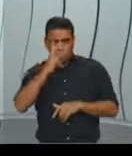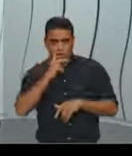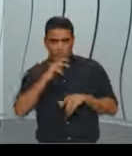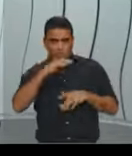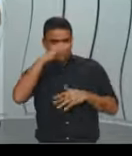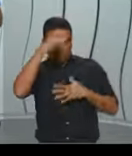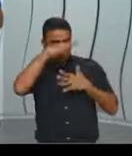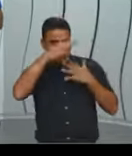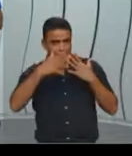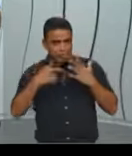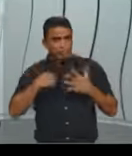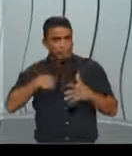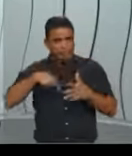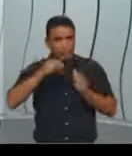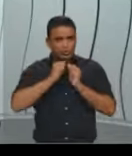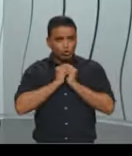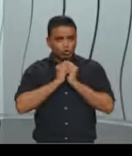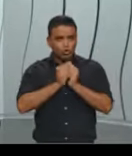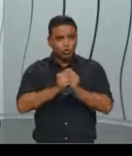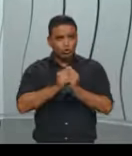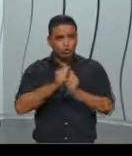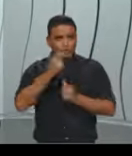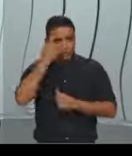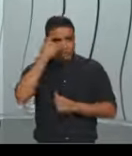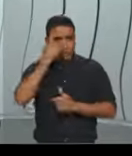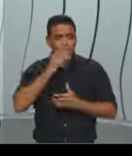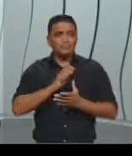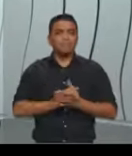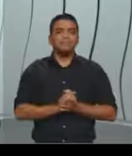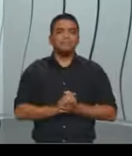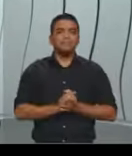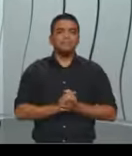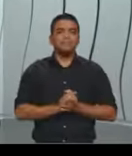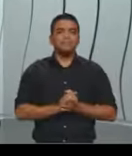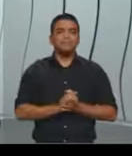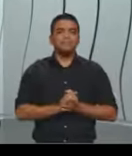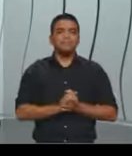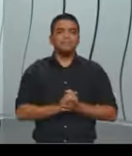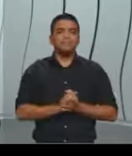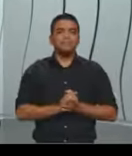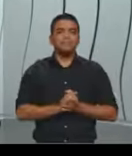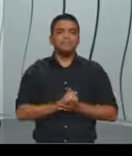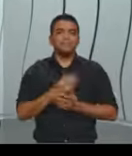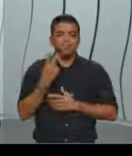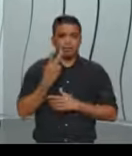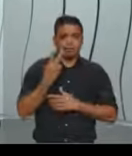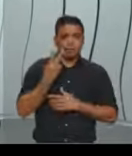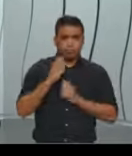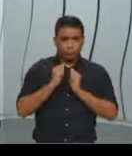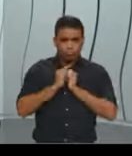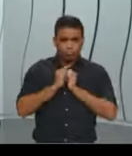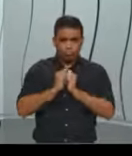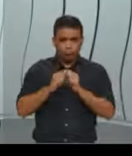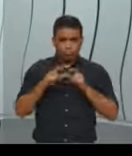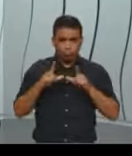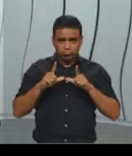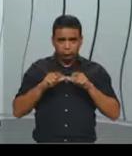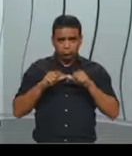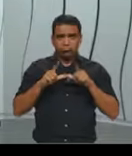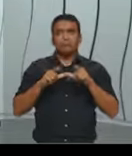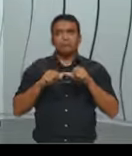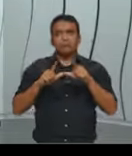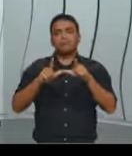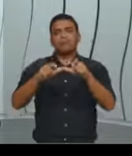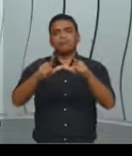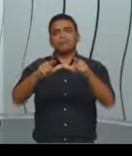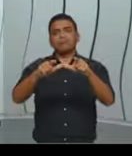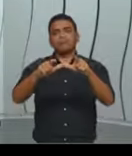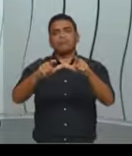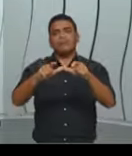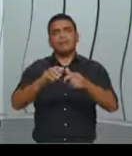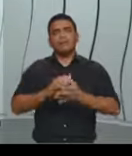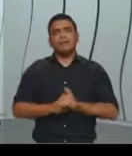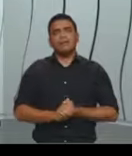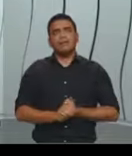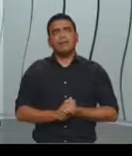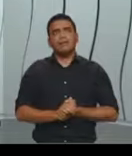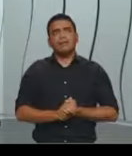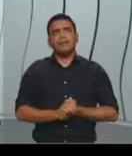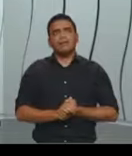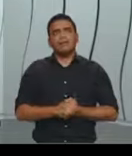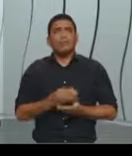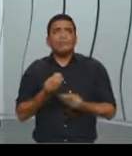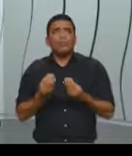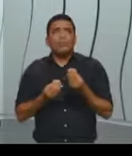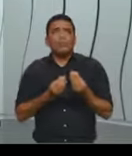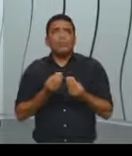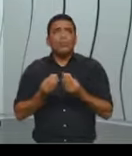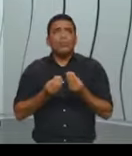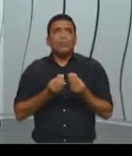comigo. Pensa comigo. Eu estou falando eles vão viajar juntos. Beleza, nós vamos viajar. A gente está falando de como a